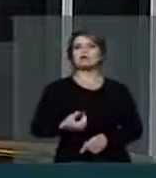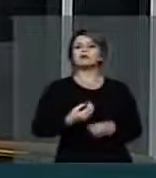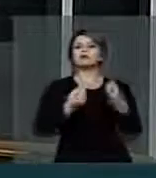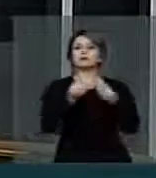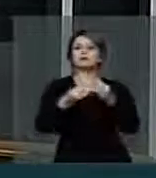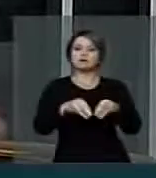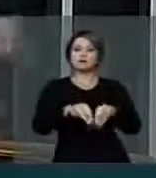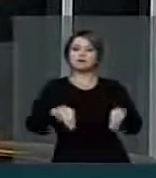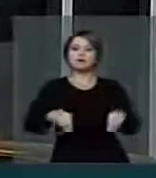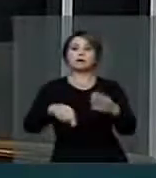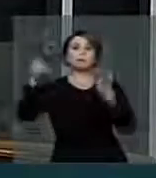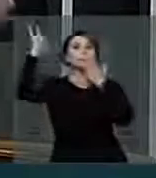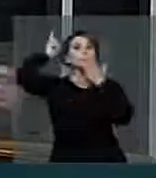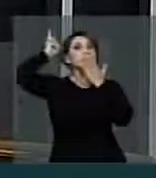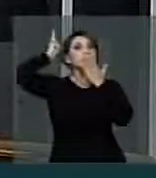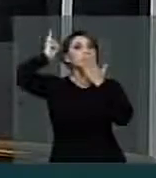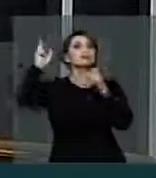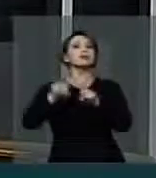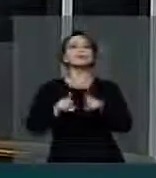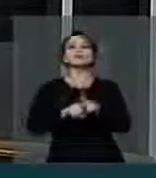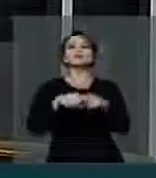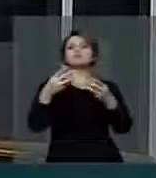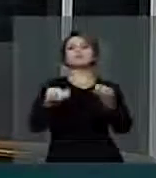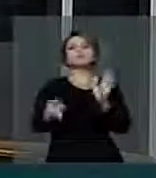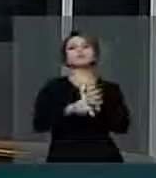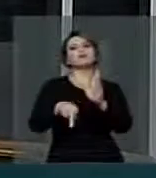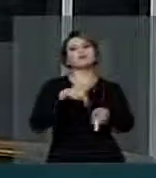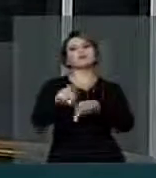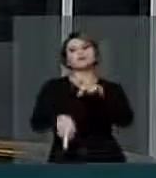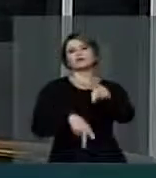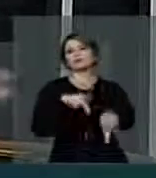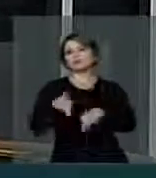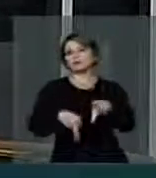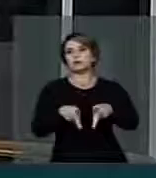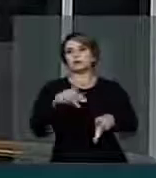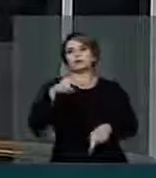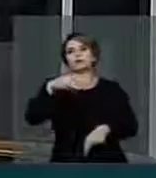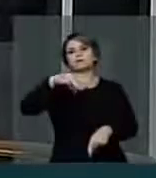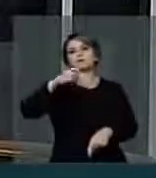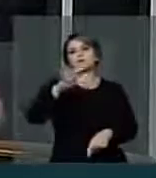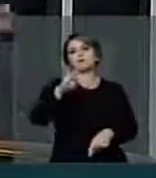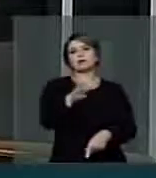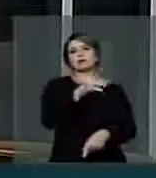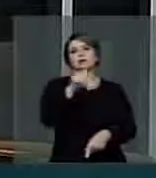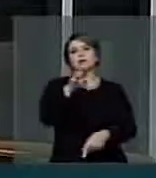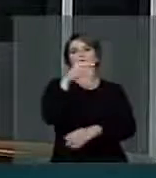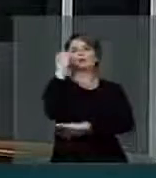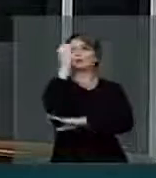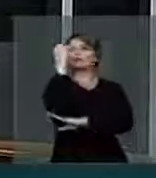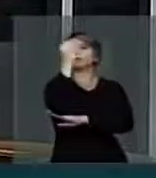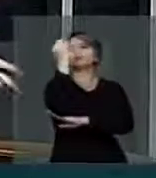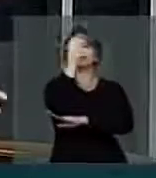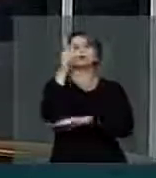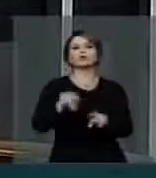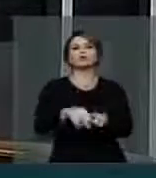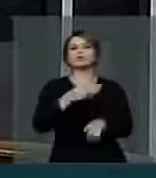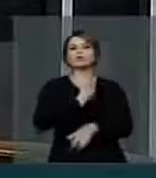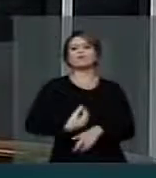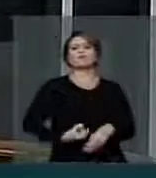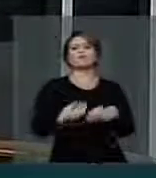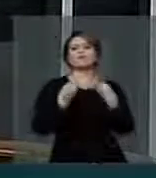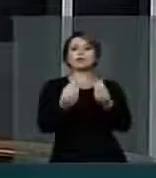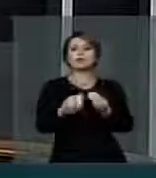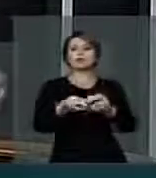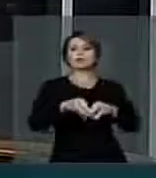territórios indígenas para mato-grossenses, para gaúchos. O governo entregou essas